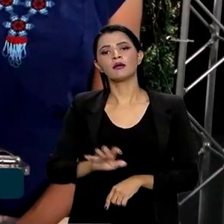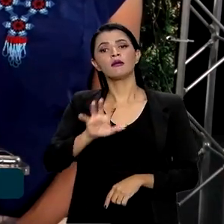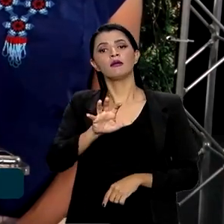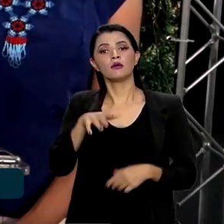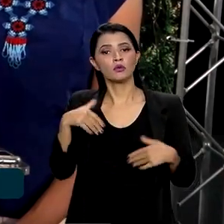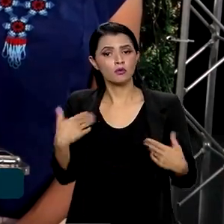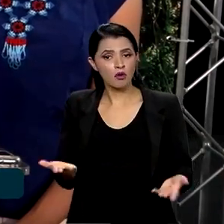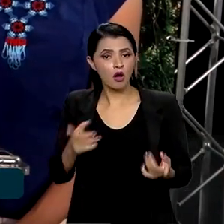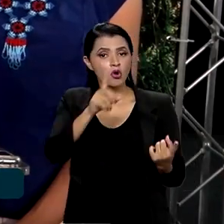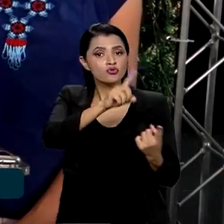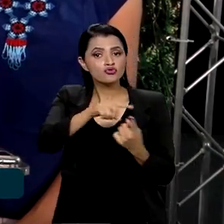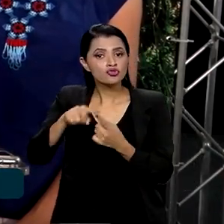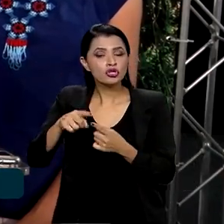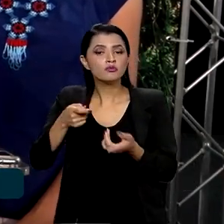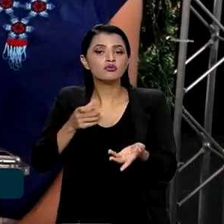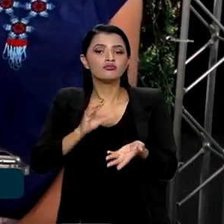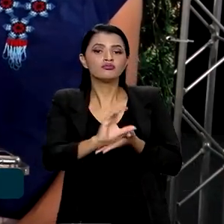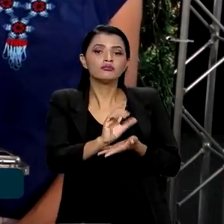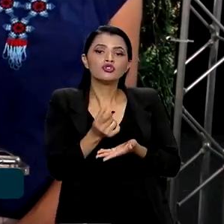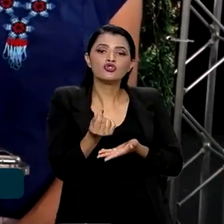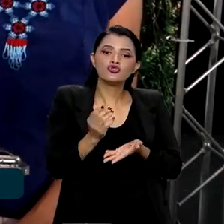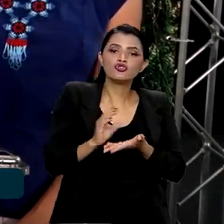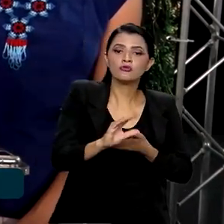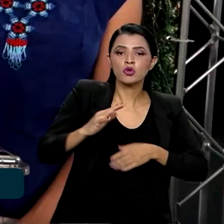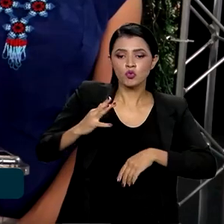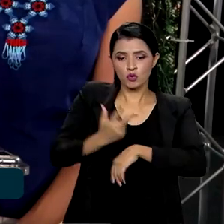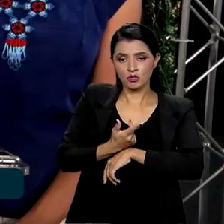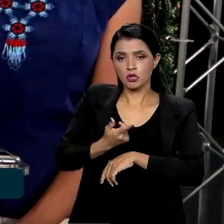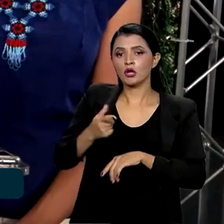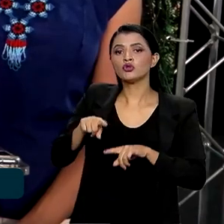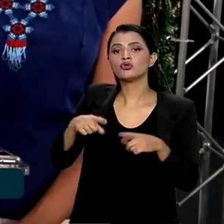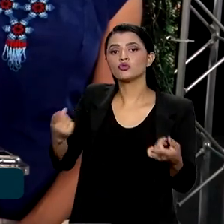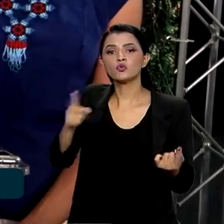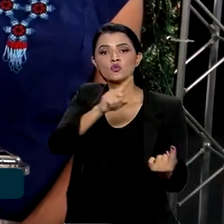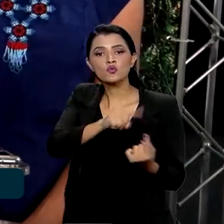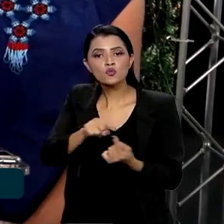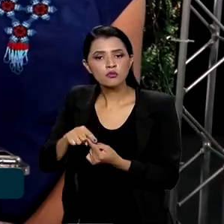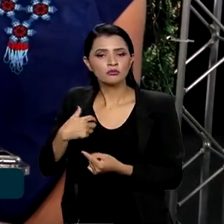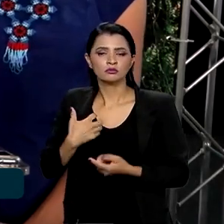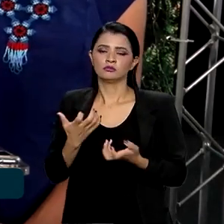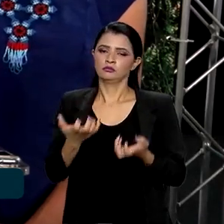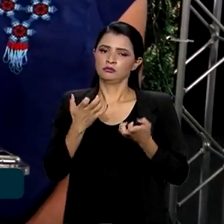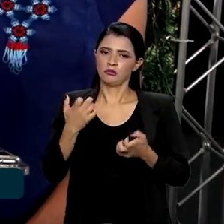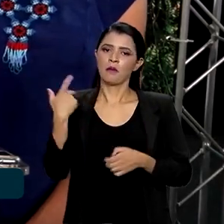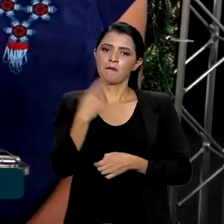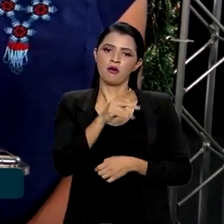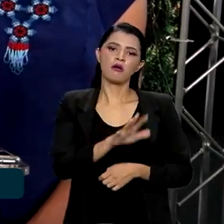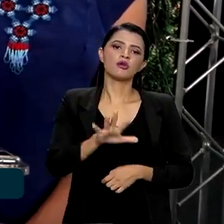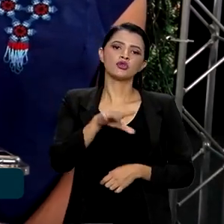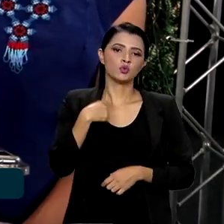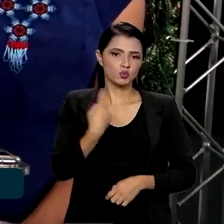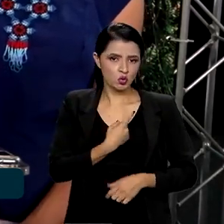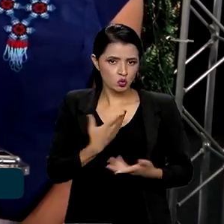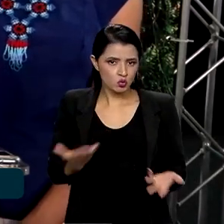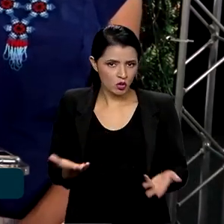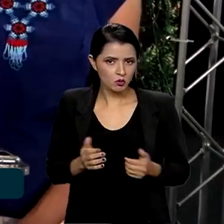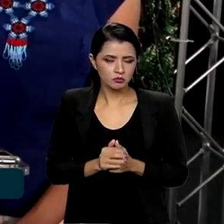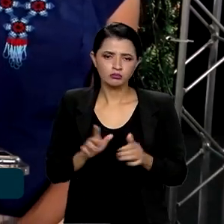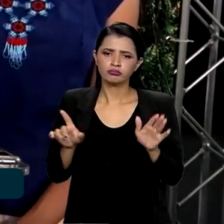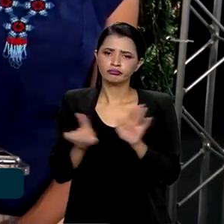Qual é o tipo de financiamento, a qualidade desse financiamento que queremos para a nossa região. Qual é